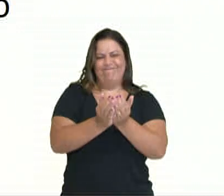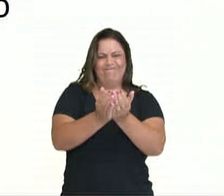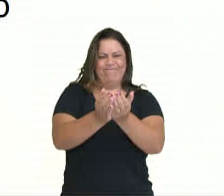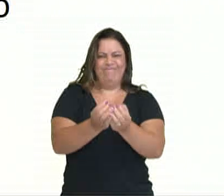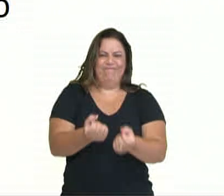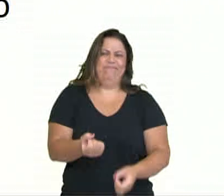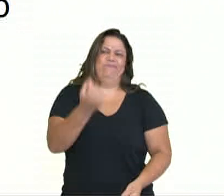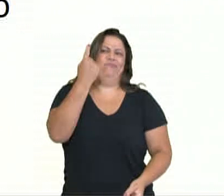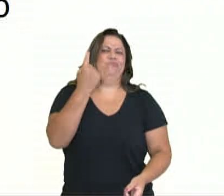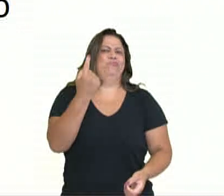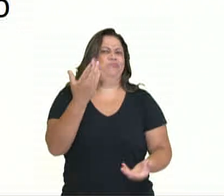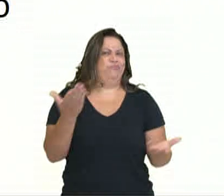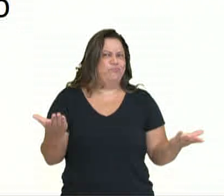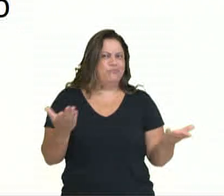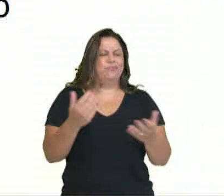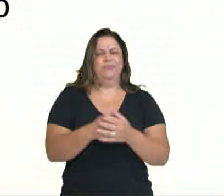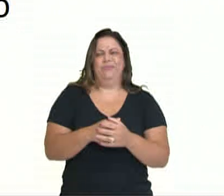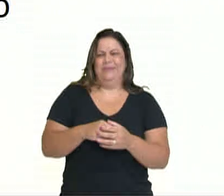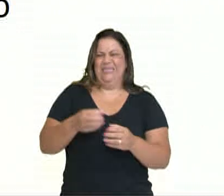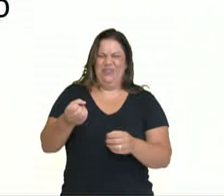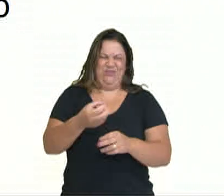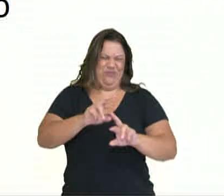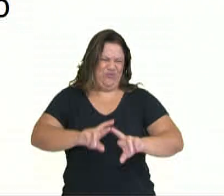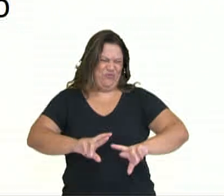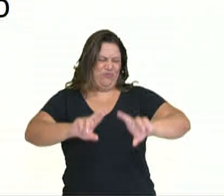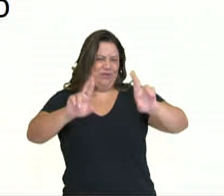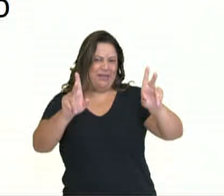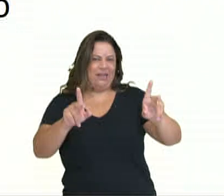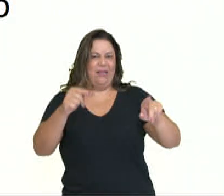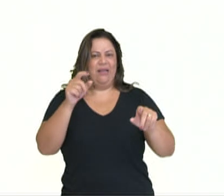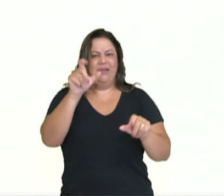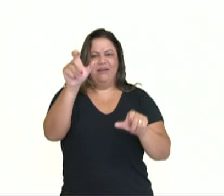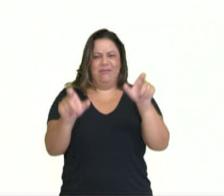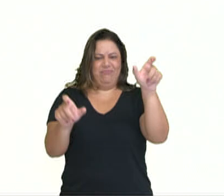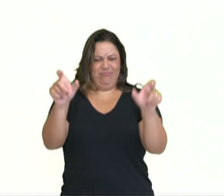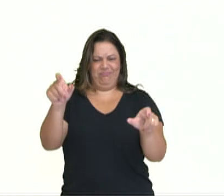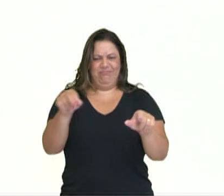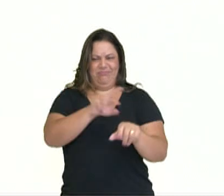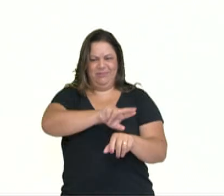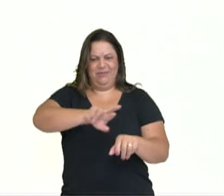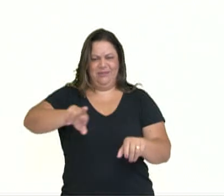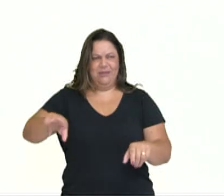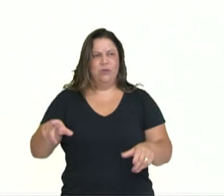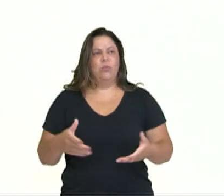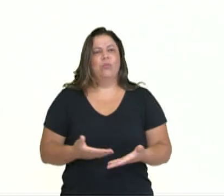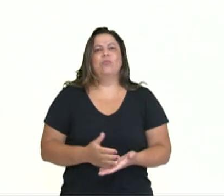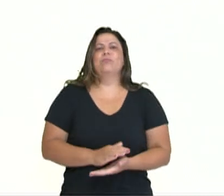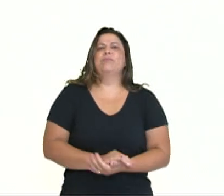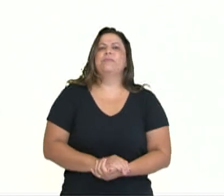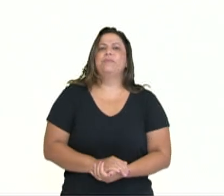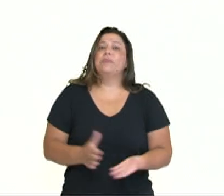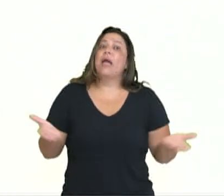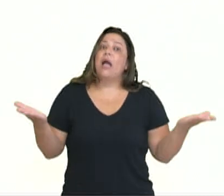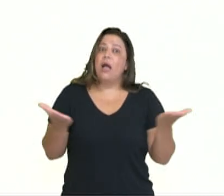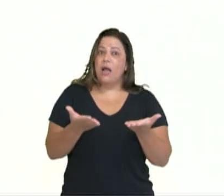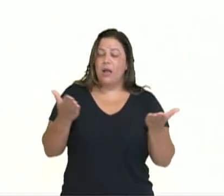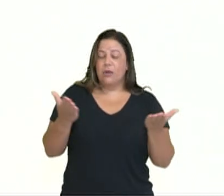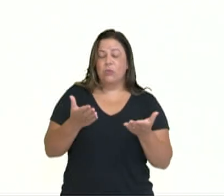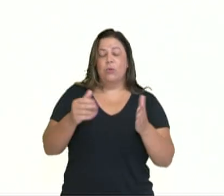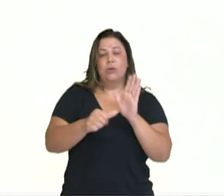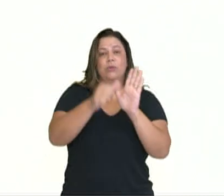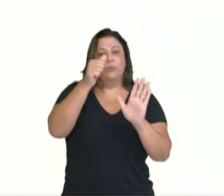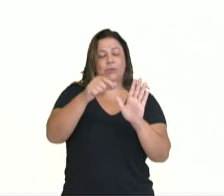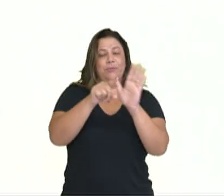despojada, tão sem artifícios, a ociosidade de um diálogo. Vamos agora para o nosso